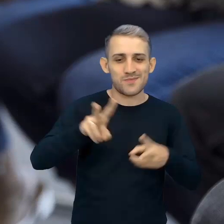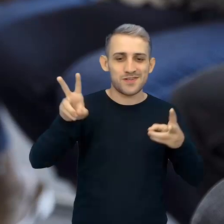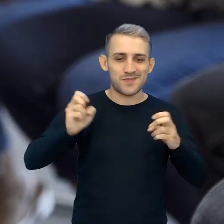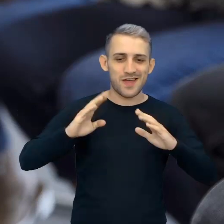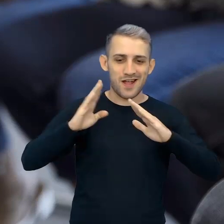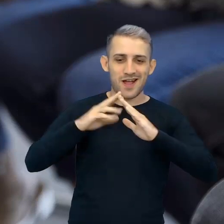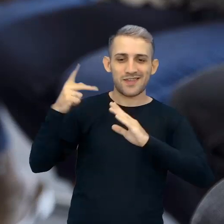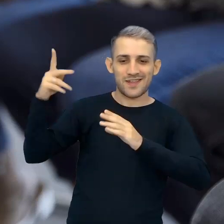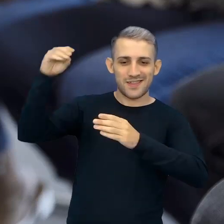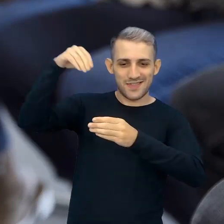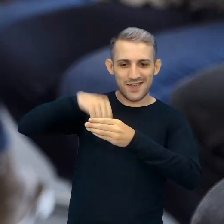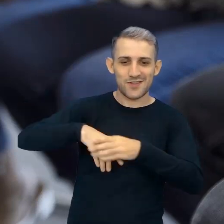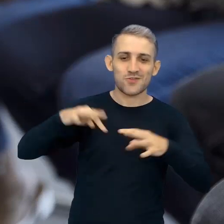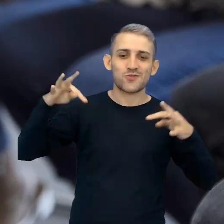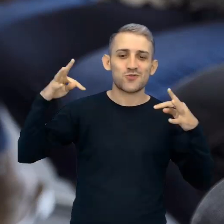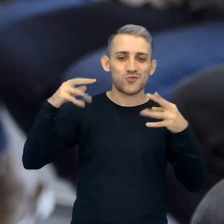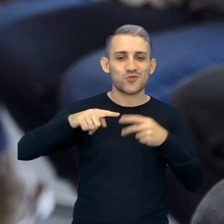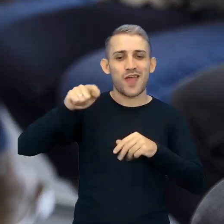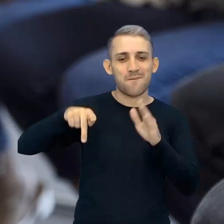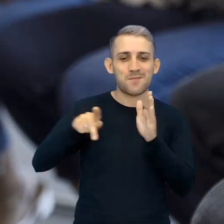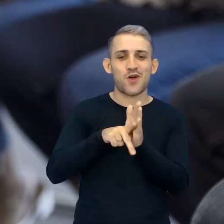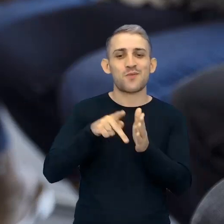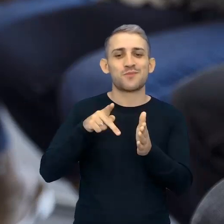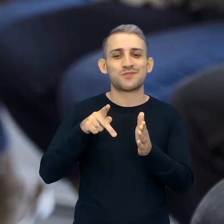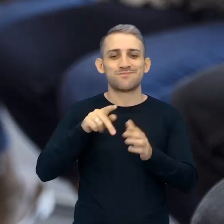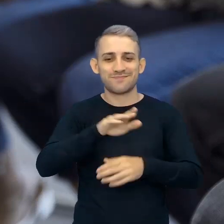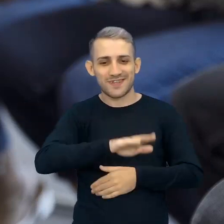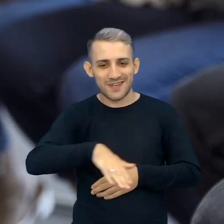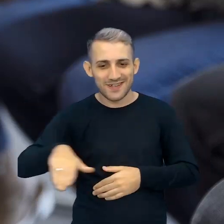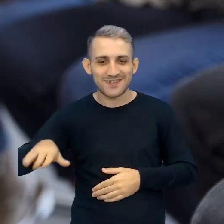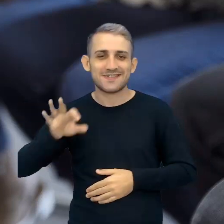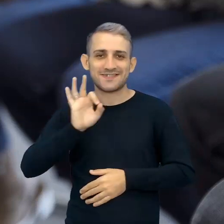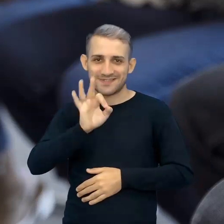dele que tudo é a cara da Luna, né, Ian?